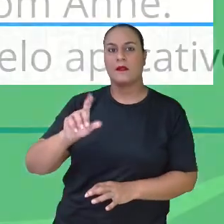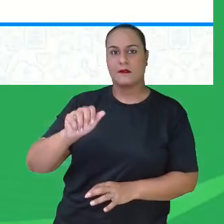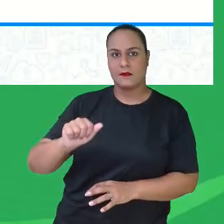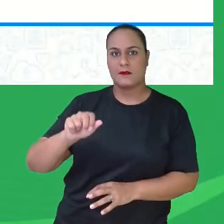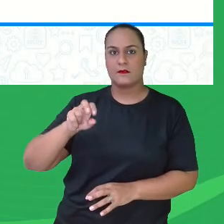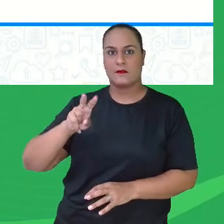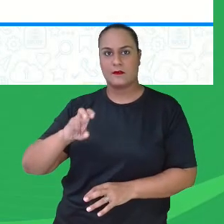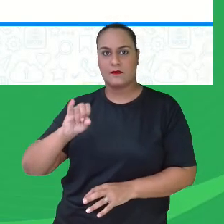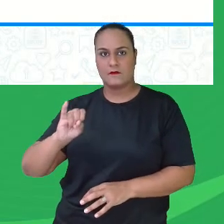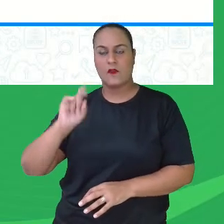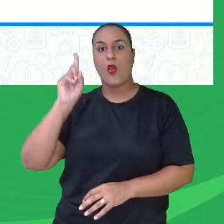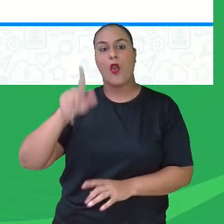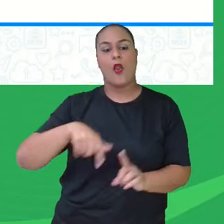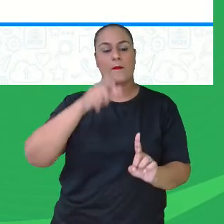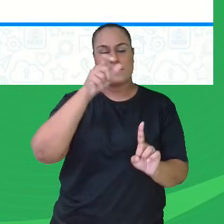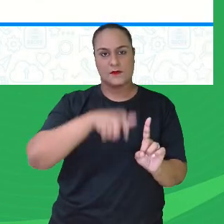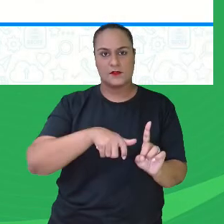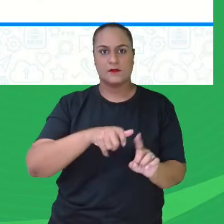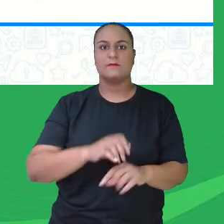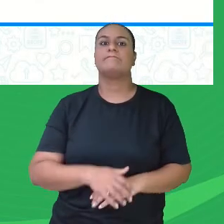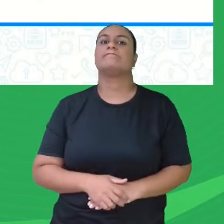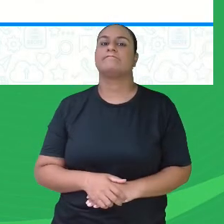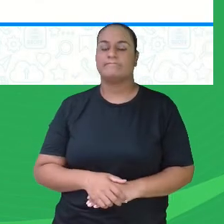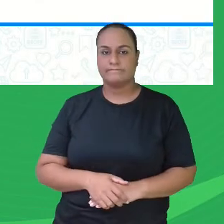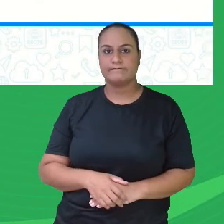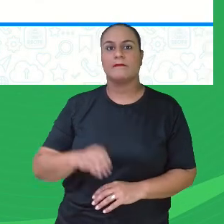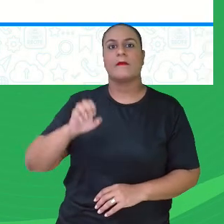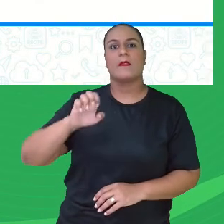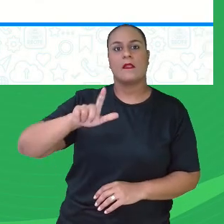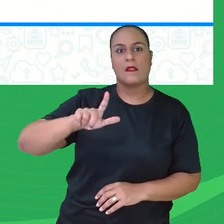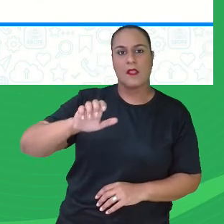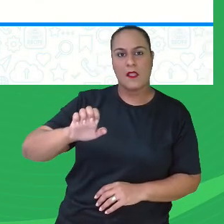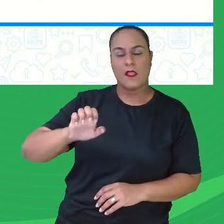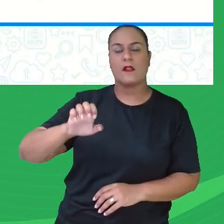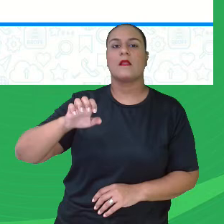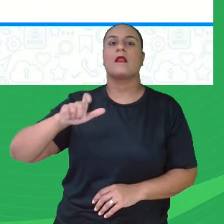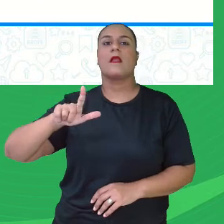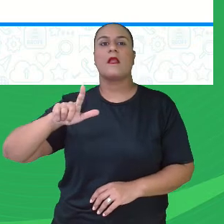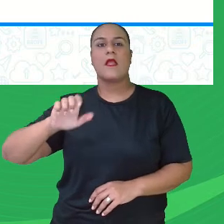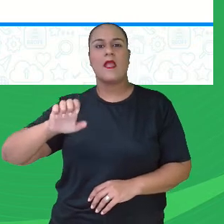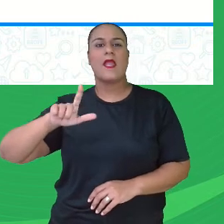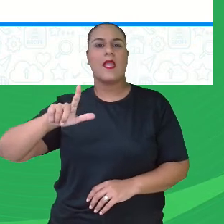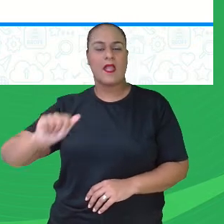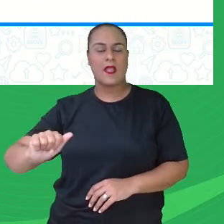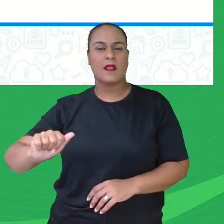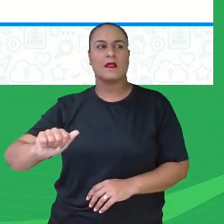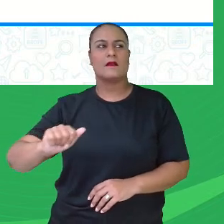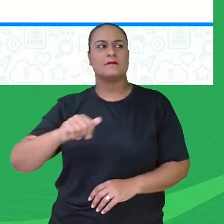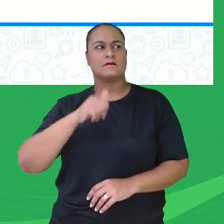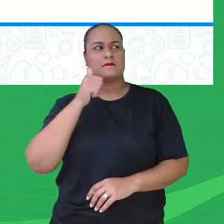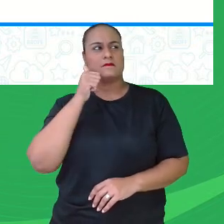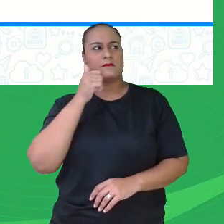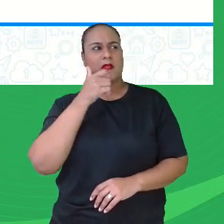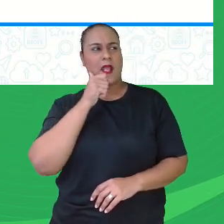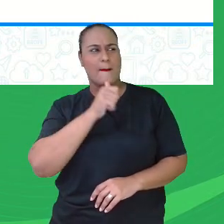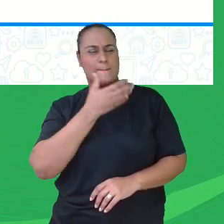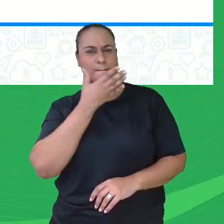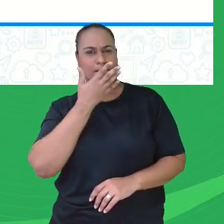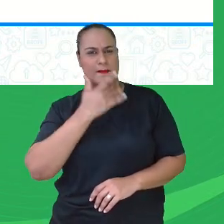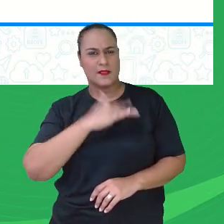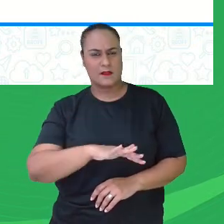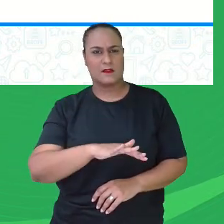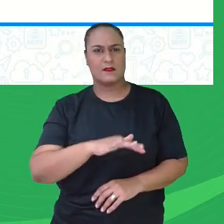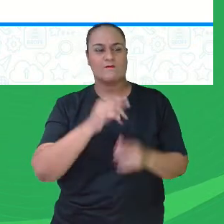Então, olha a pessoa aí. Ele, ela. Aquela menina sorriu para mim. Que menina? Ela, né?